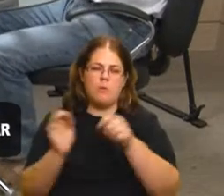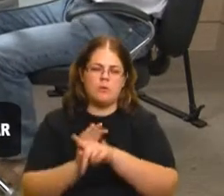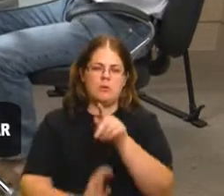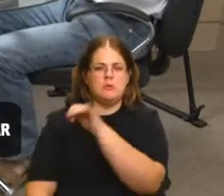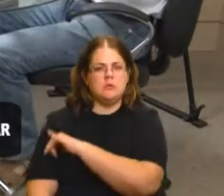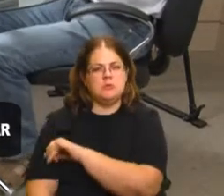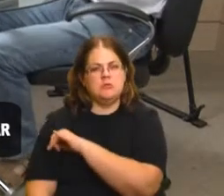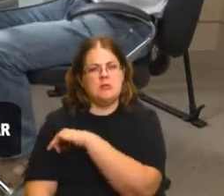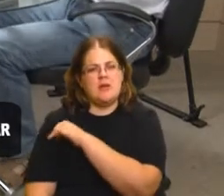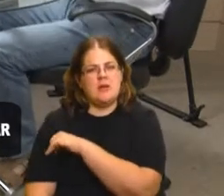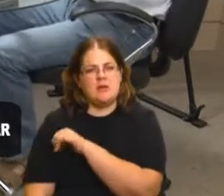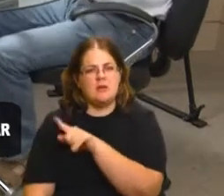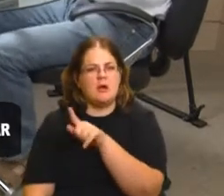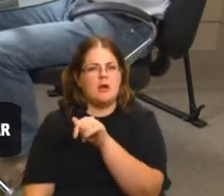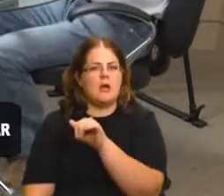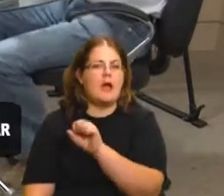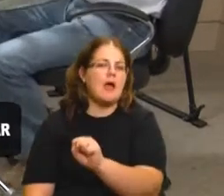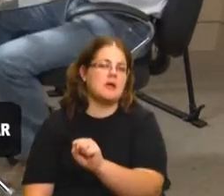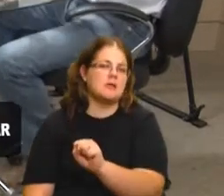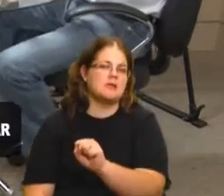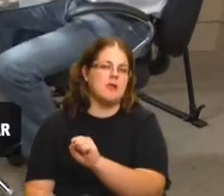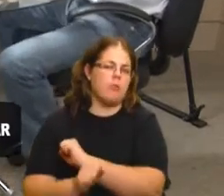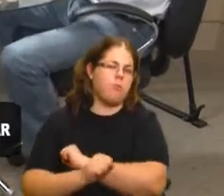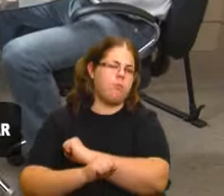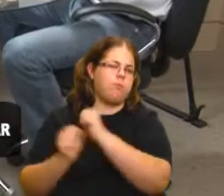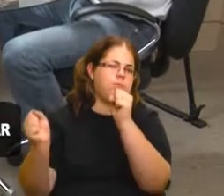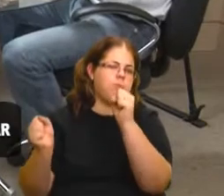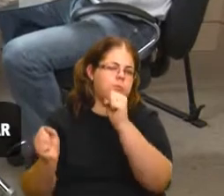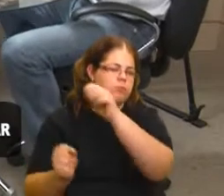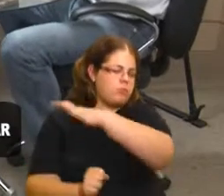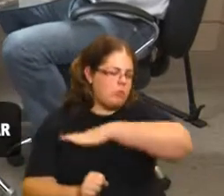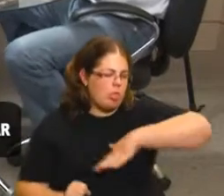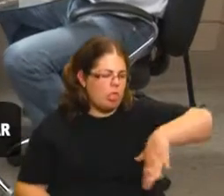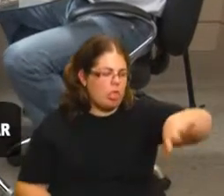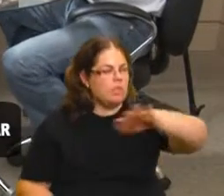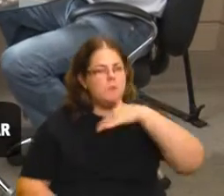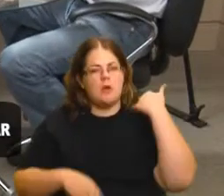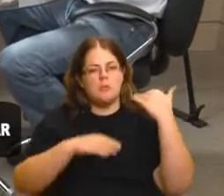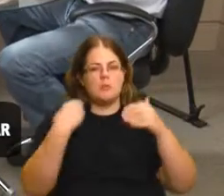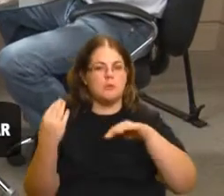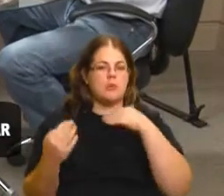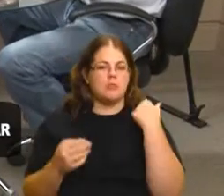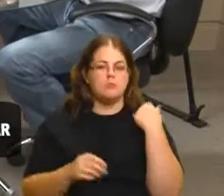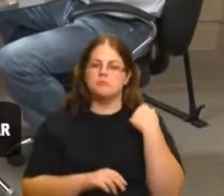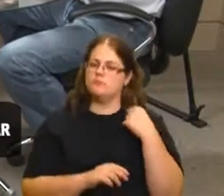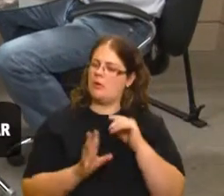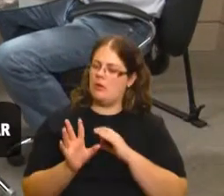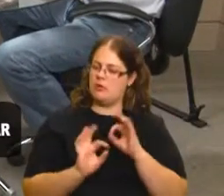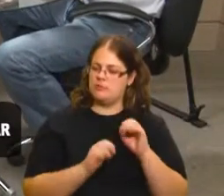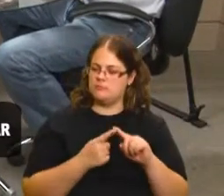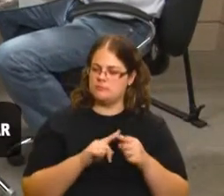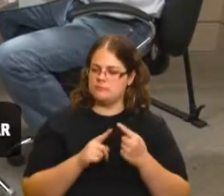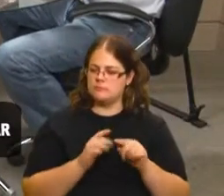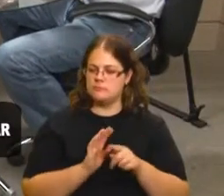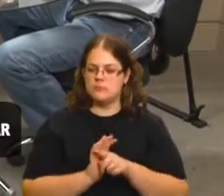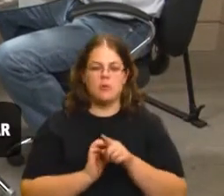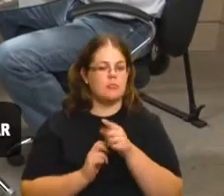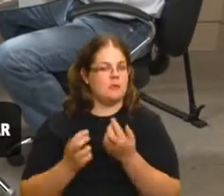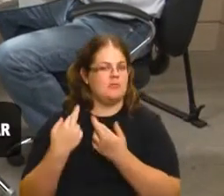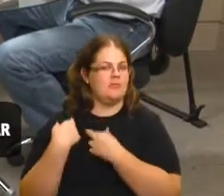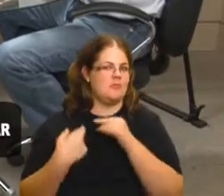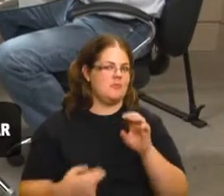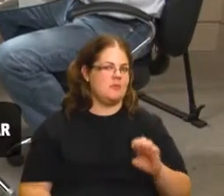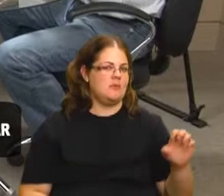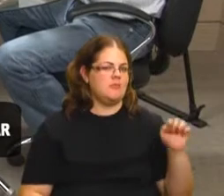gasoduto do Rio de Janeiro. Do Rio de Janeiro. Imagina que isso causaria de vítimas. Eles planejaram isso para atribuir a responsabilidade à